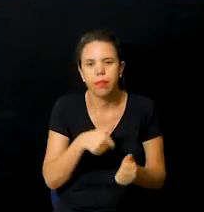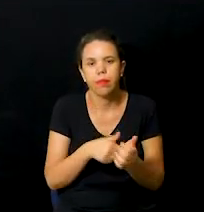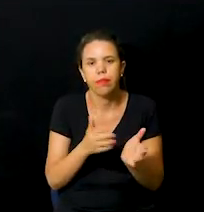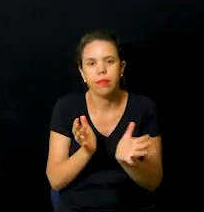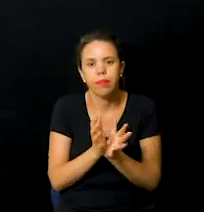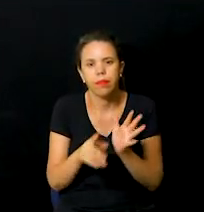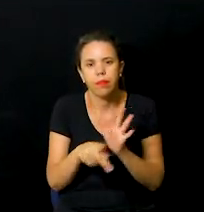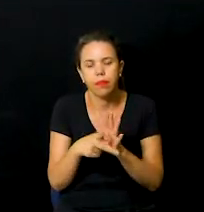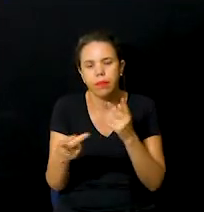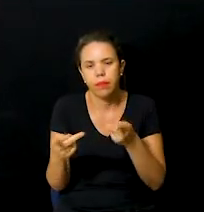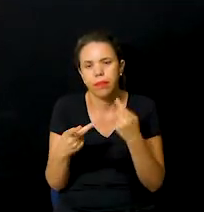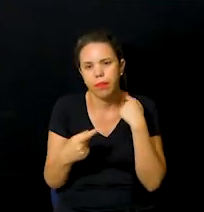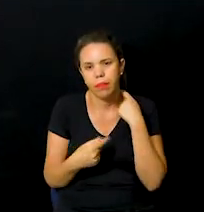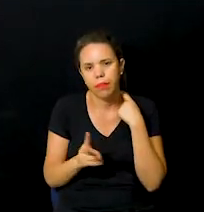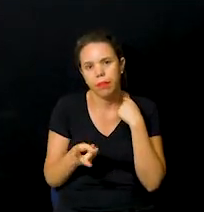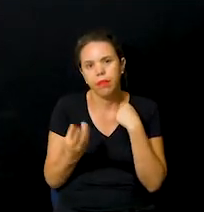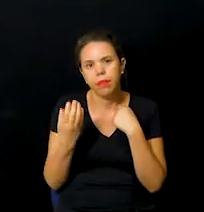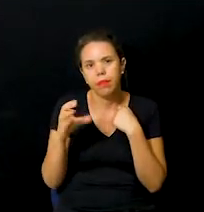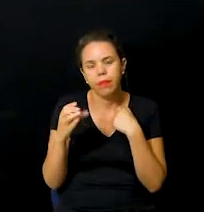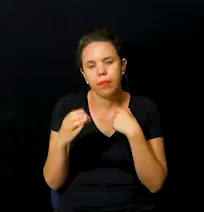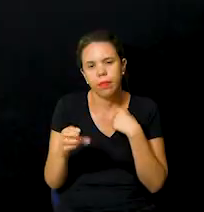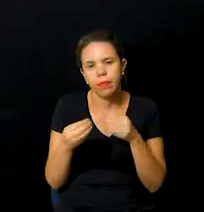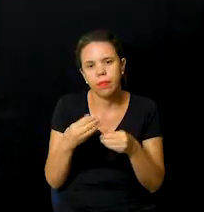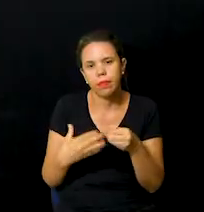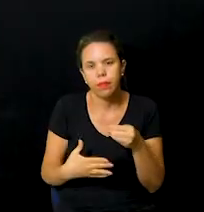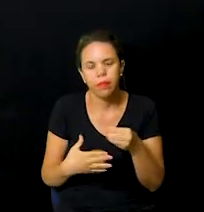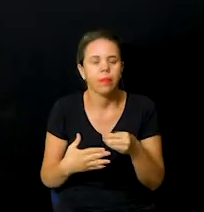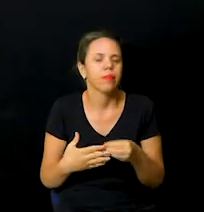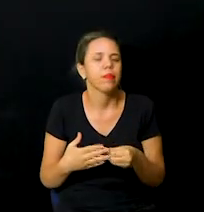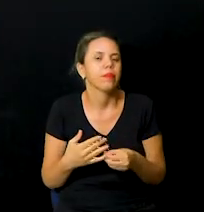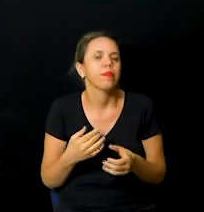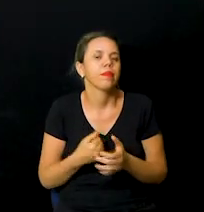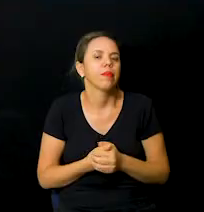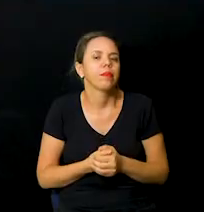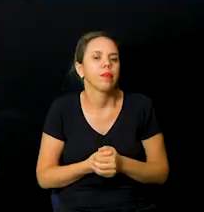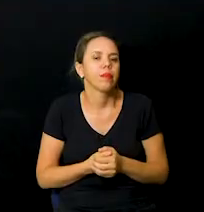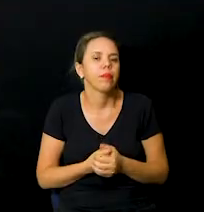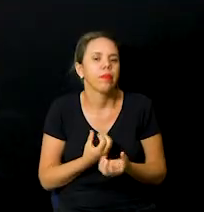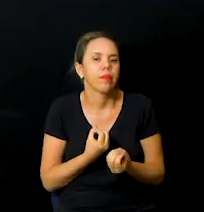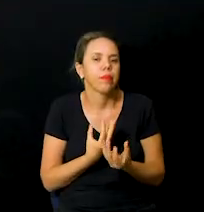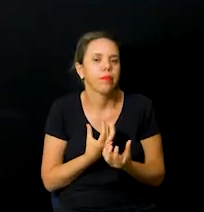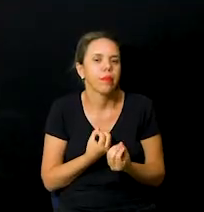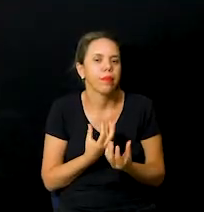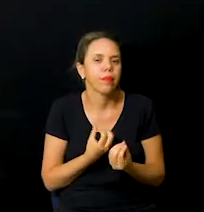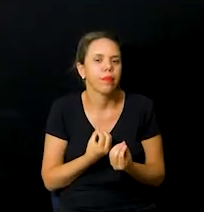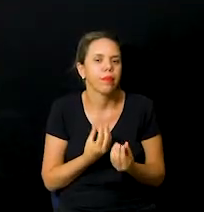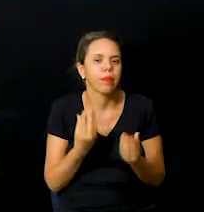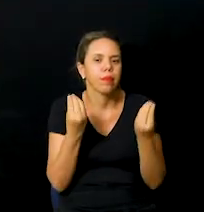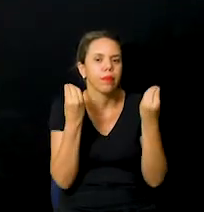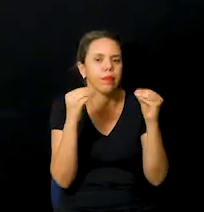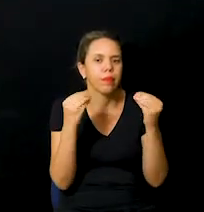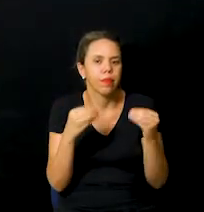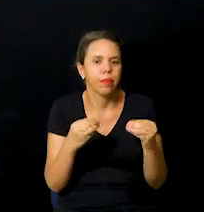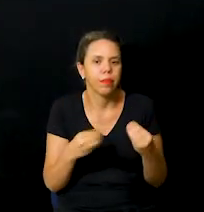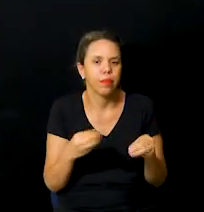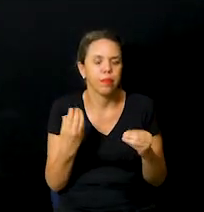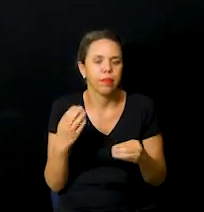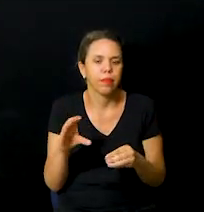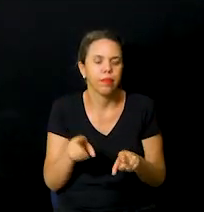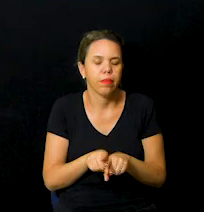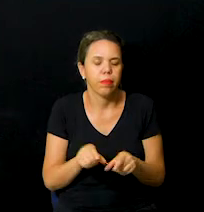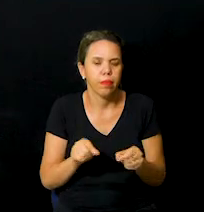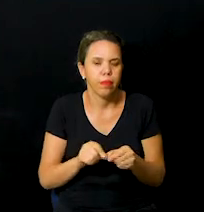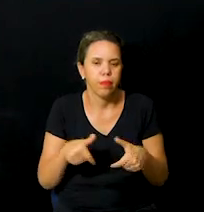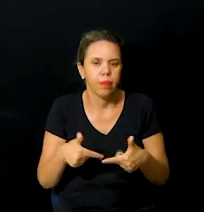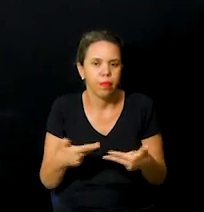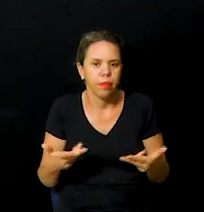mil mulheres. Convido você, ali a gente está sempre colocando conteúdo, está sempre colocando informação também das nossas